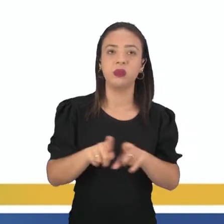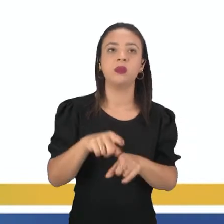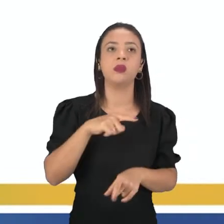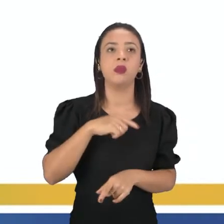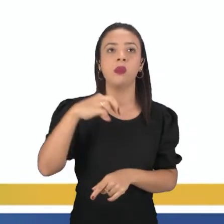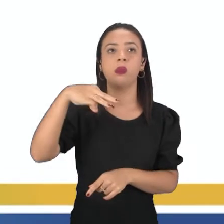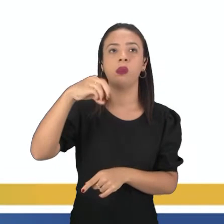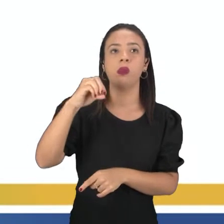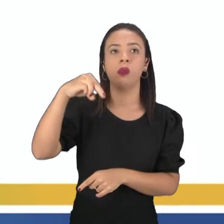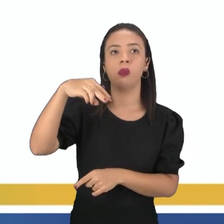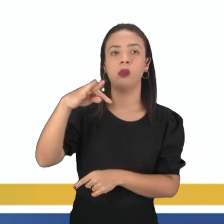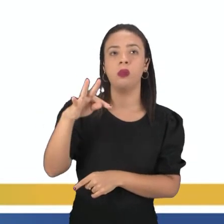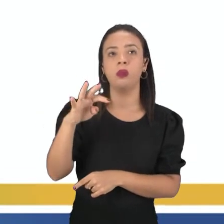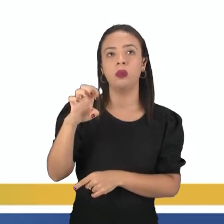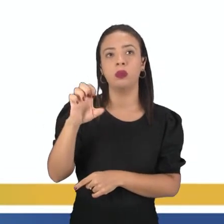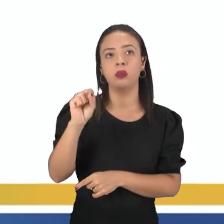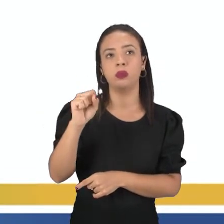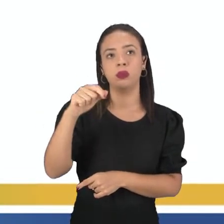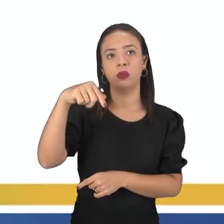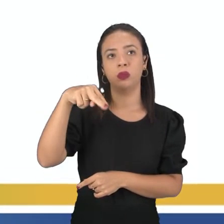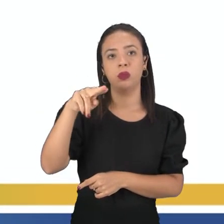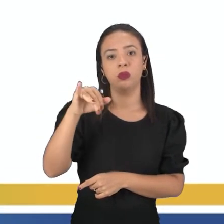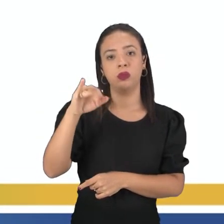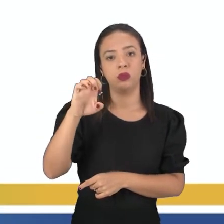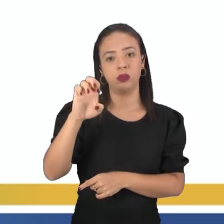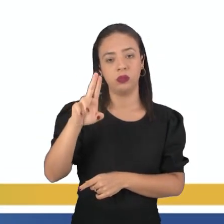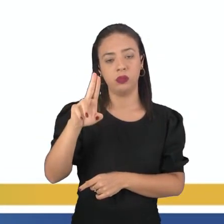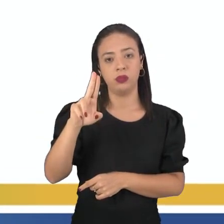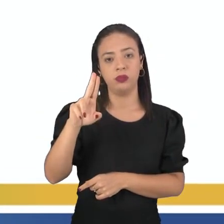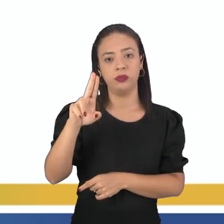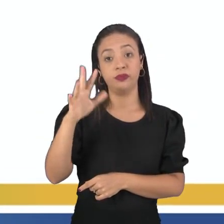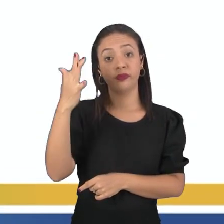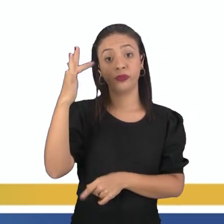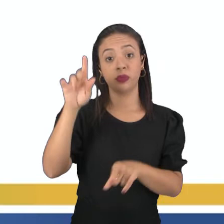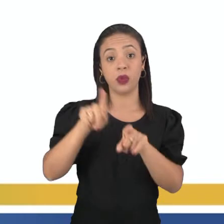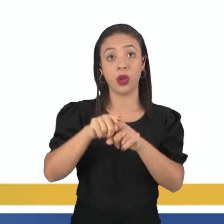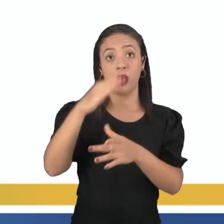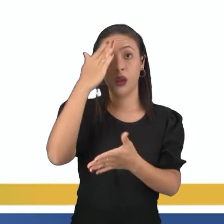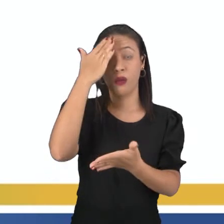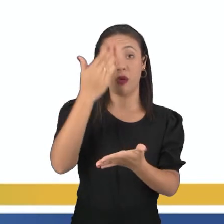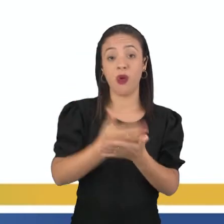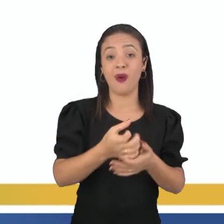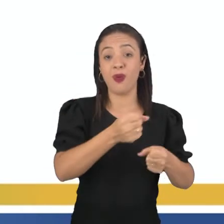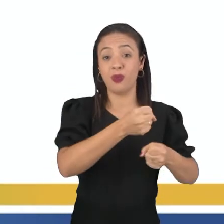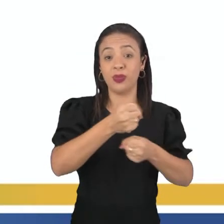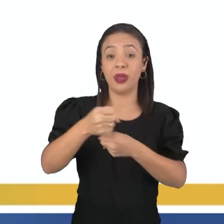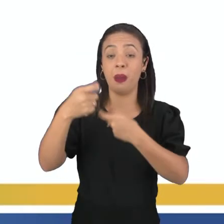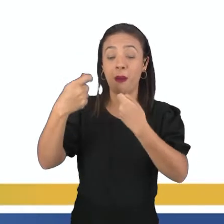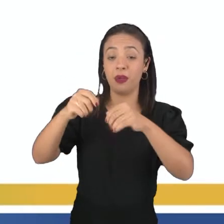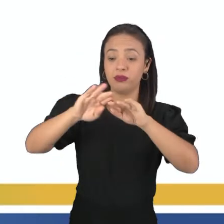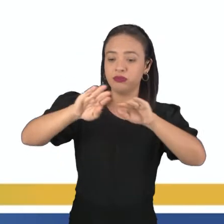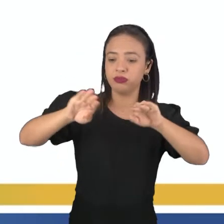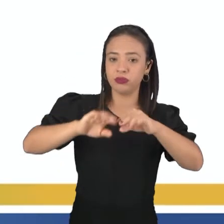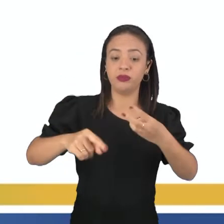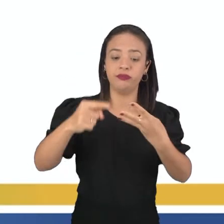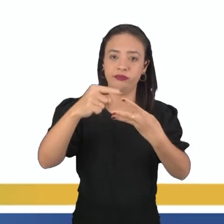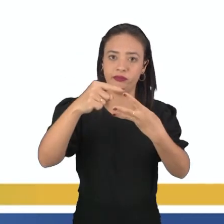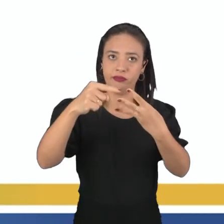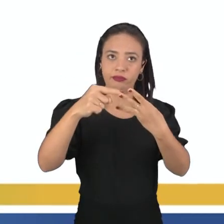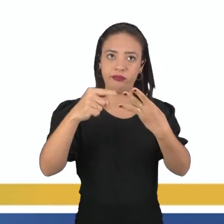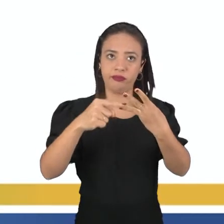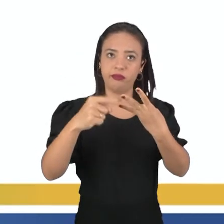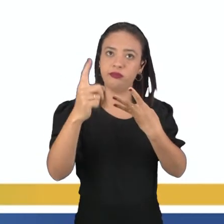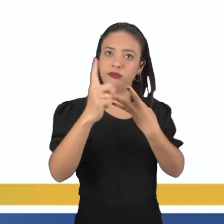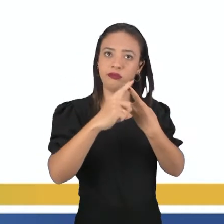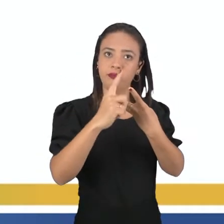tem Montesquieu, que foi um filósofo francês que defendia a ideia de que o poder deveria estar dividido em 3 esferas,